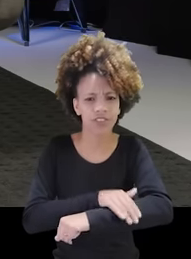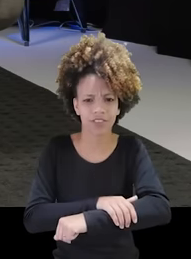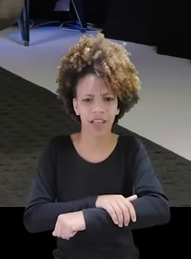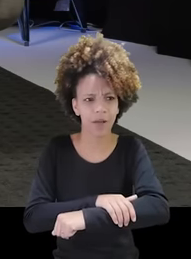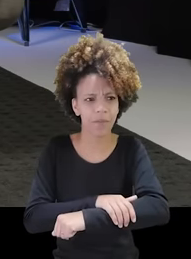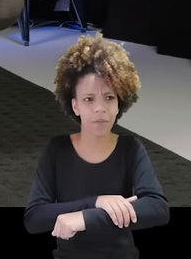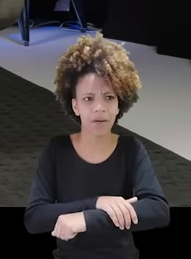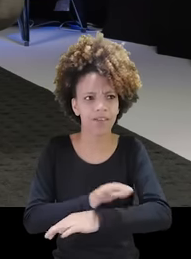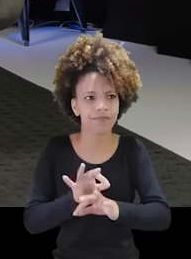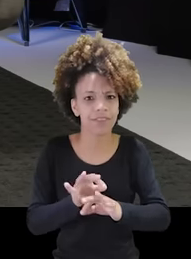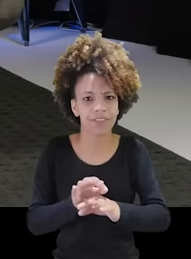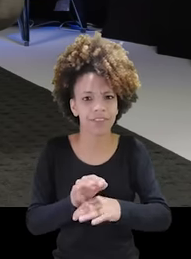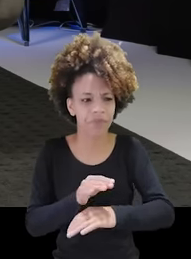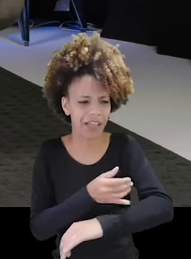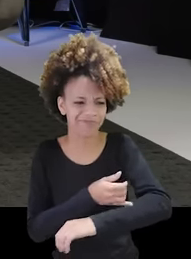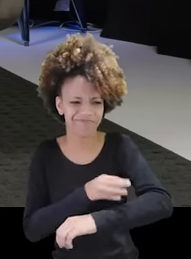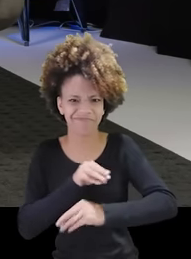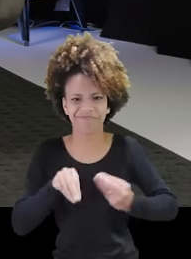super super